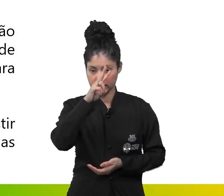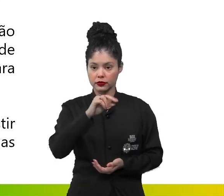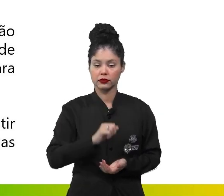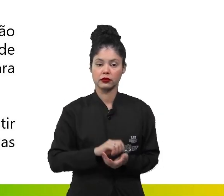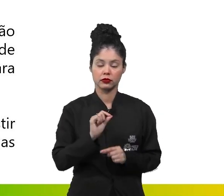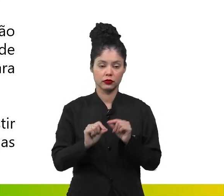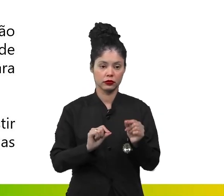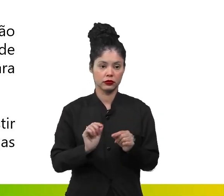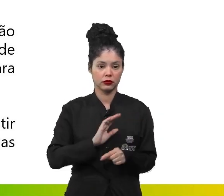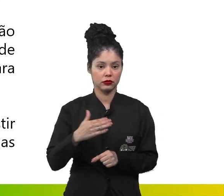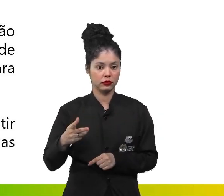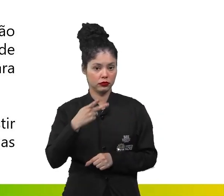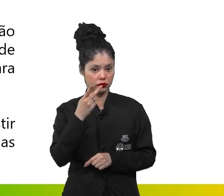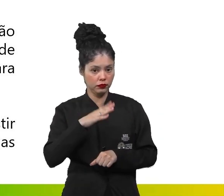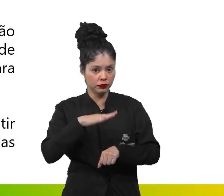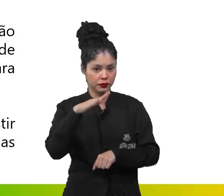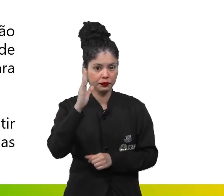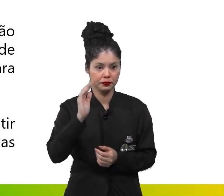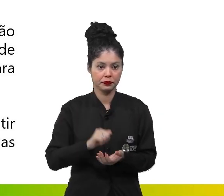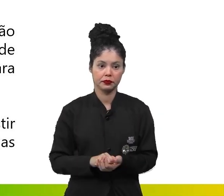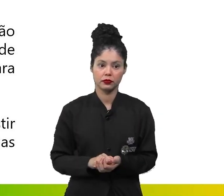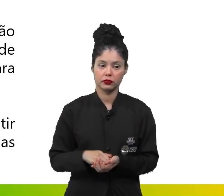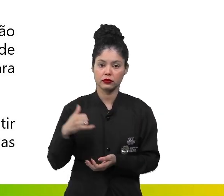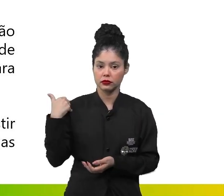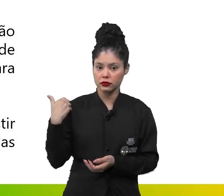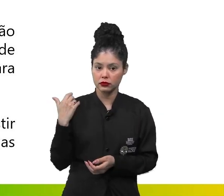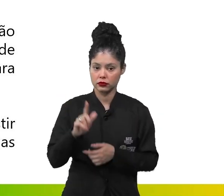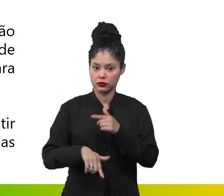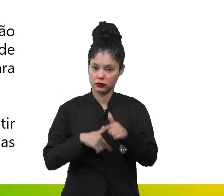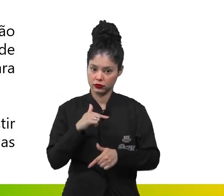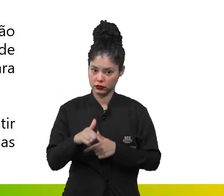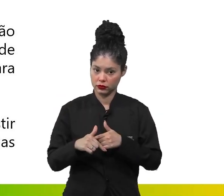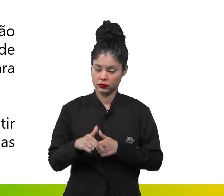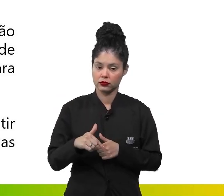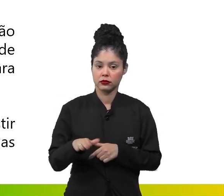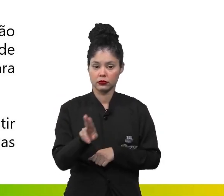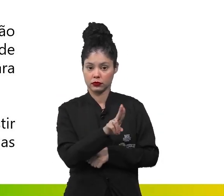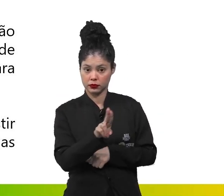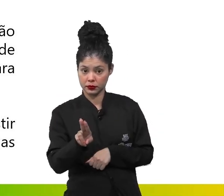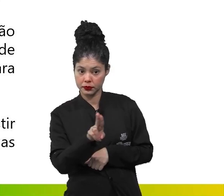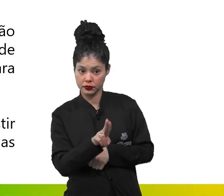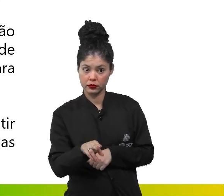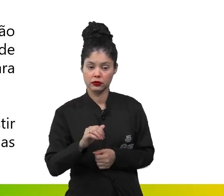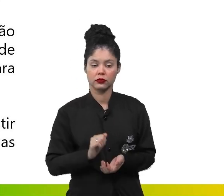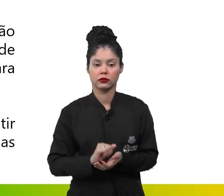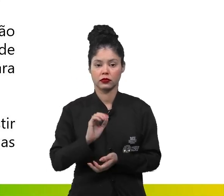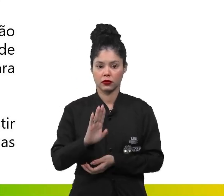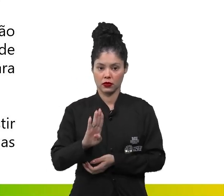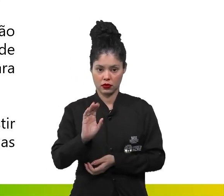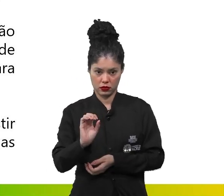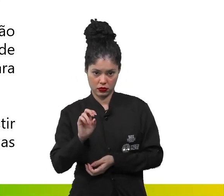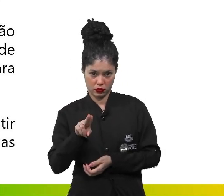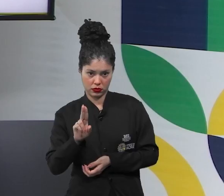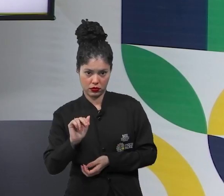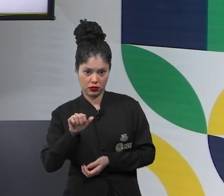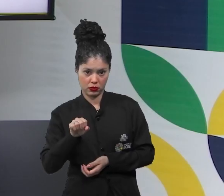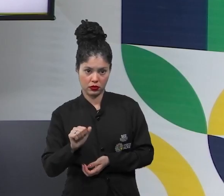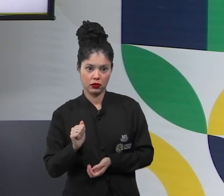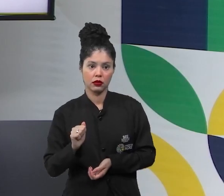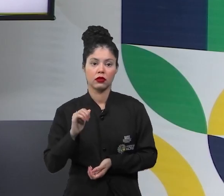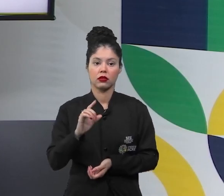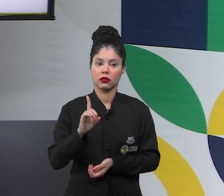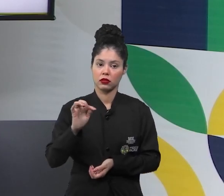pessoal, que quando a gente fala que tem mais adultos em idade para trabalhar, a gente chama isso de bônus demográfico. Eu já citei o